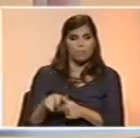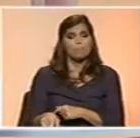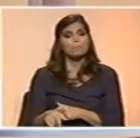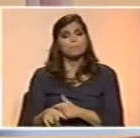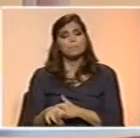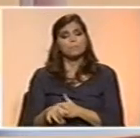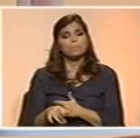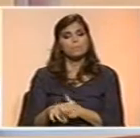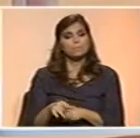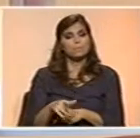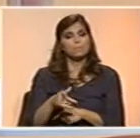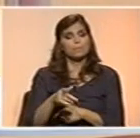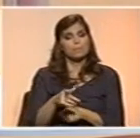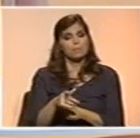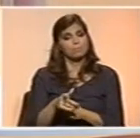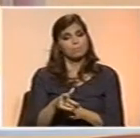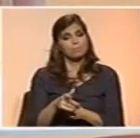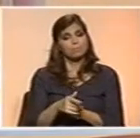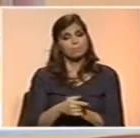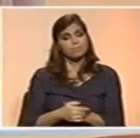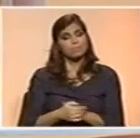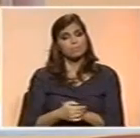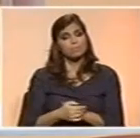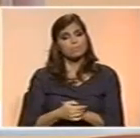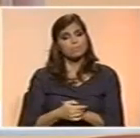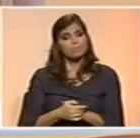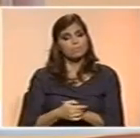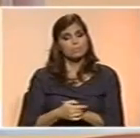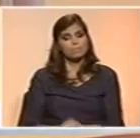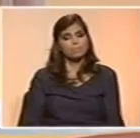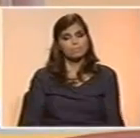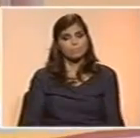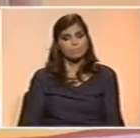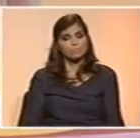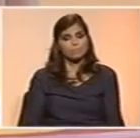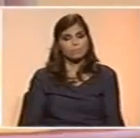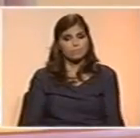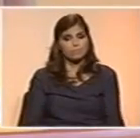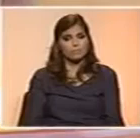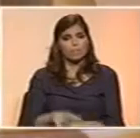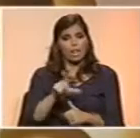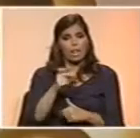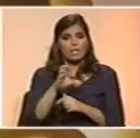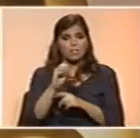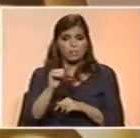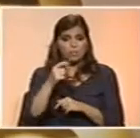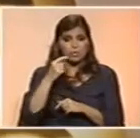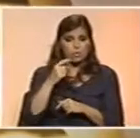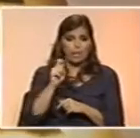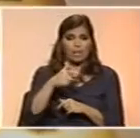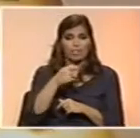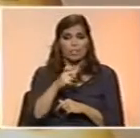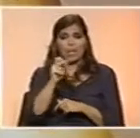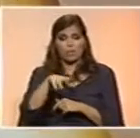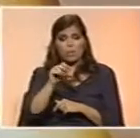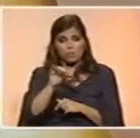Prize, do Douglas R. Hofstadter, Godel Escherbach, Laços Eternos, uma fuga metafórica